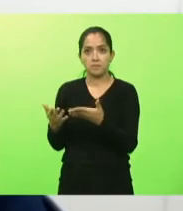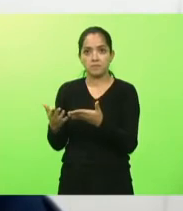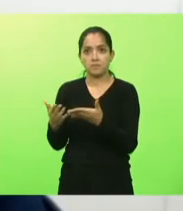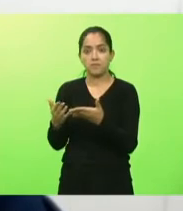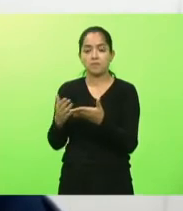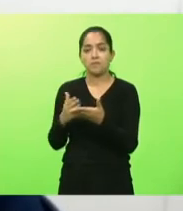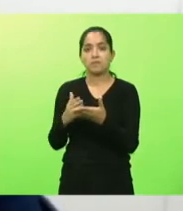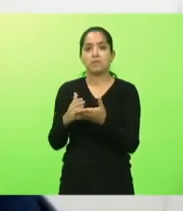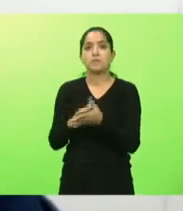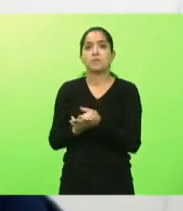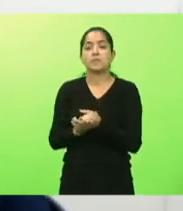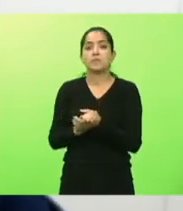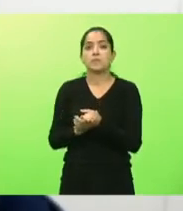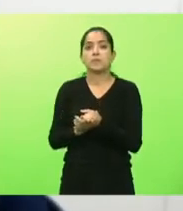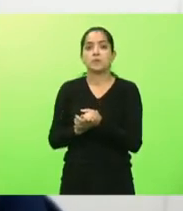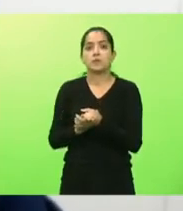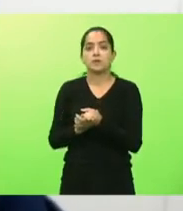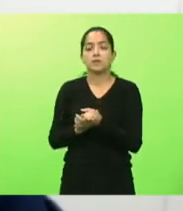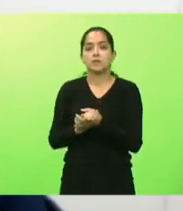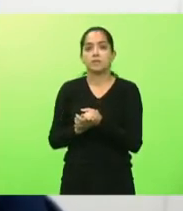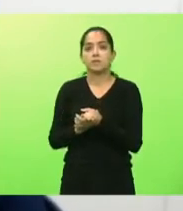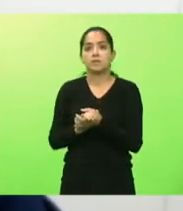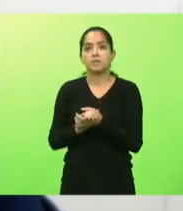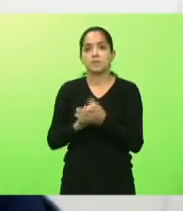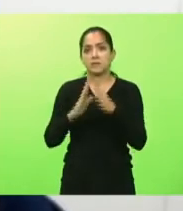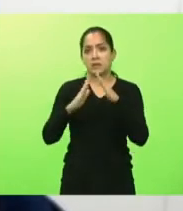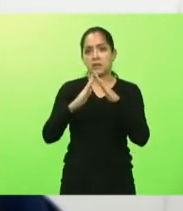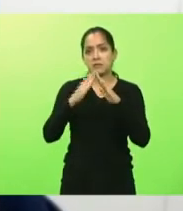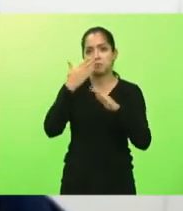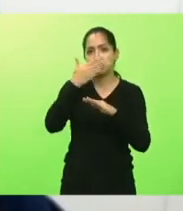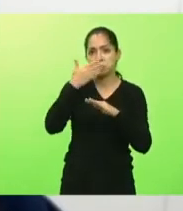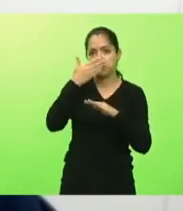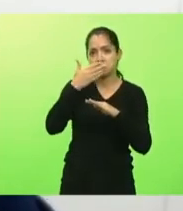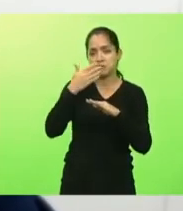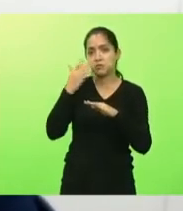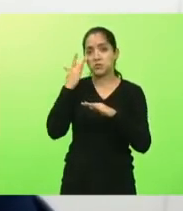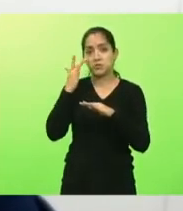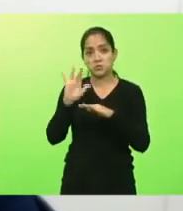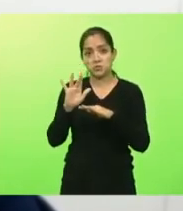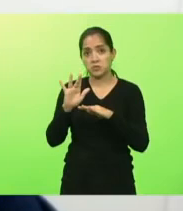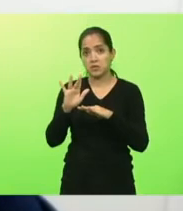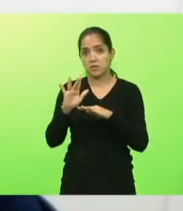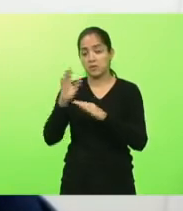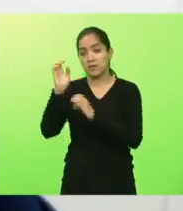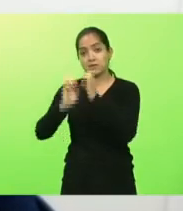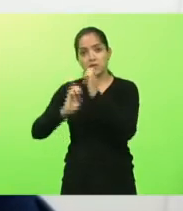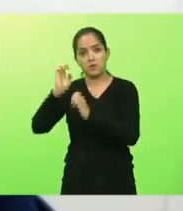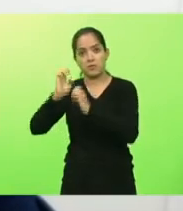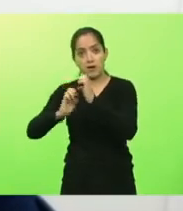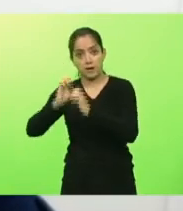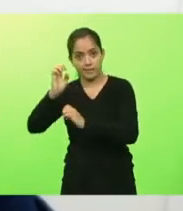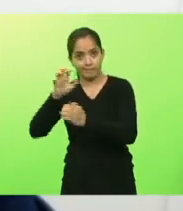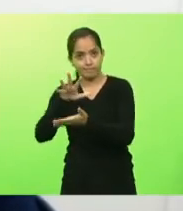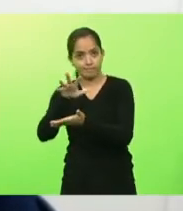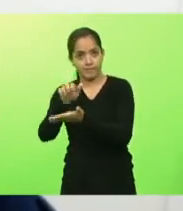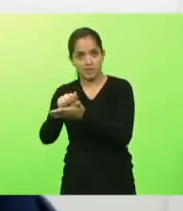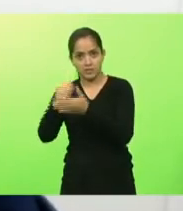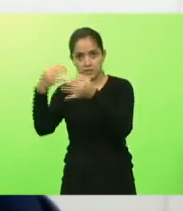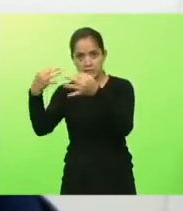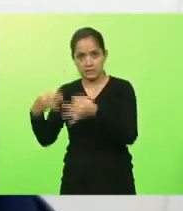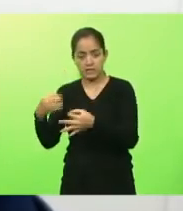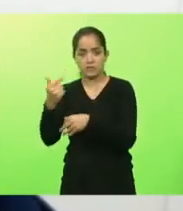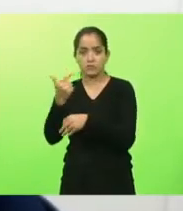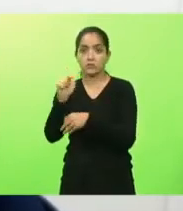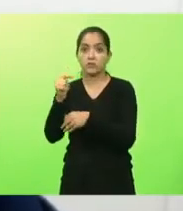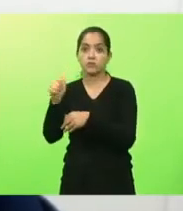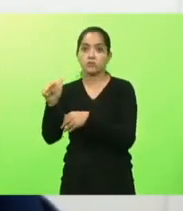falou que era uma casa de prostituição, mas era uma firma não registrada regularmente, que